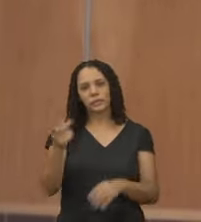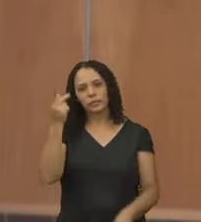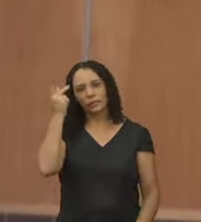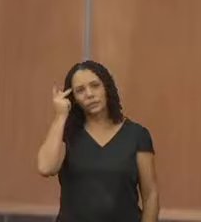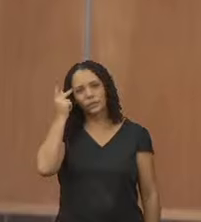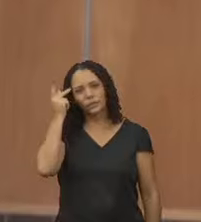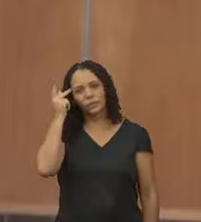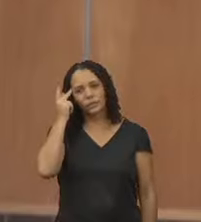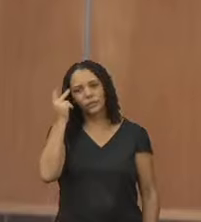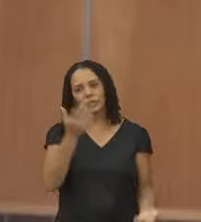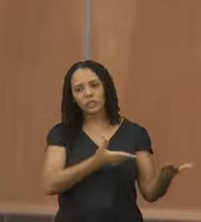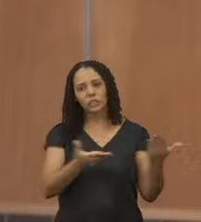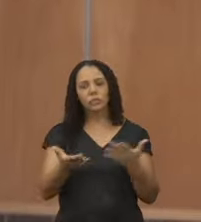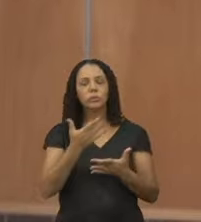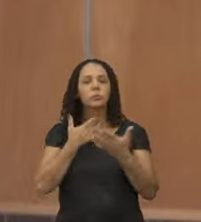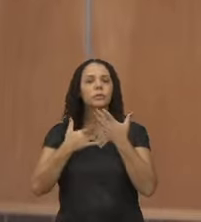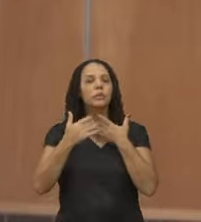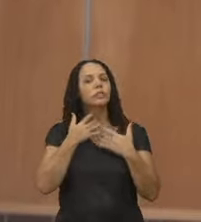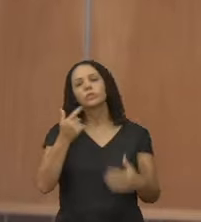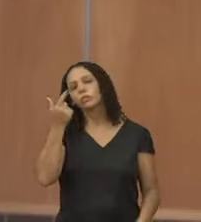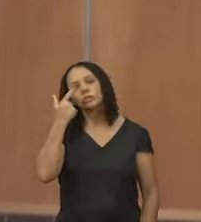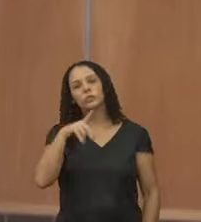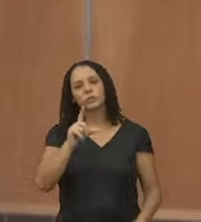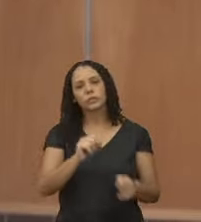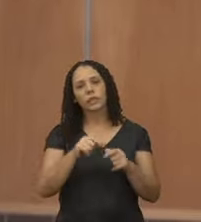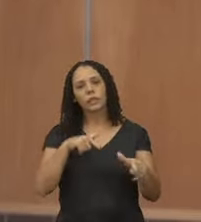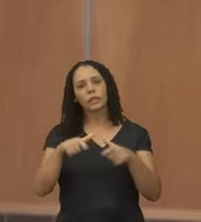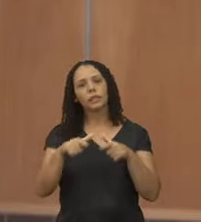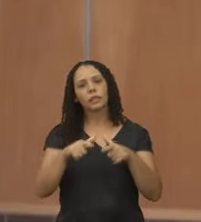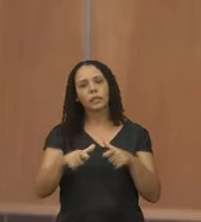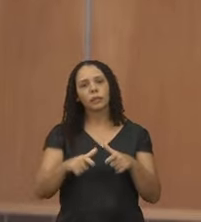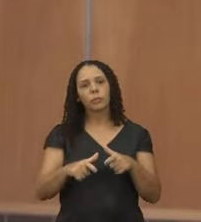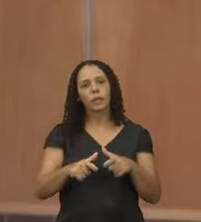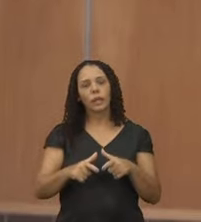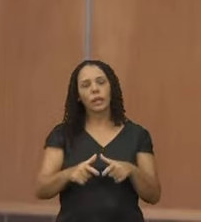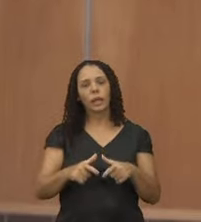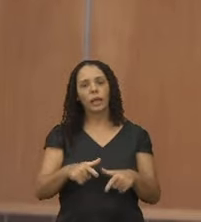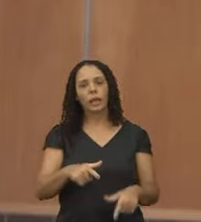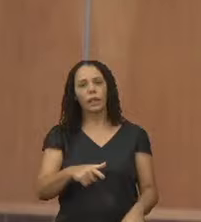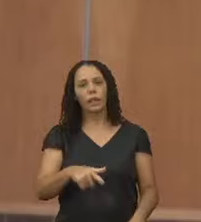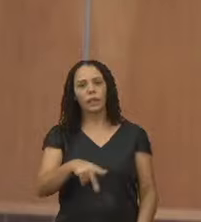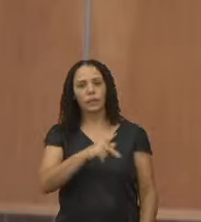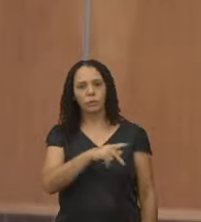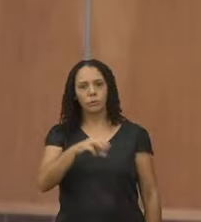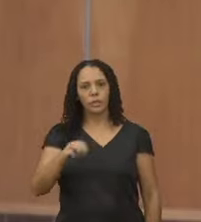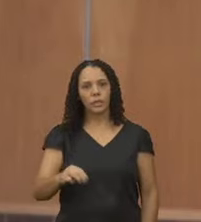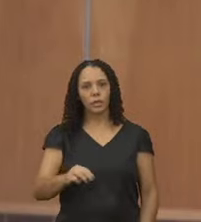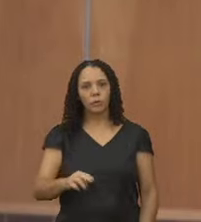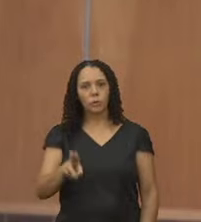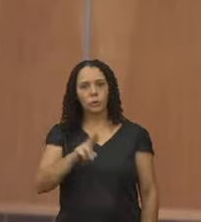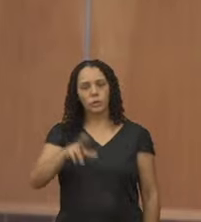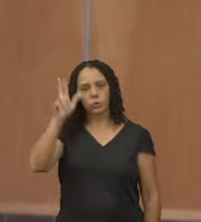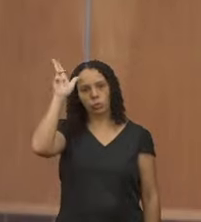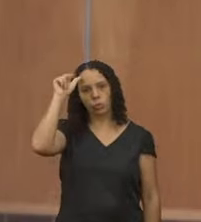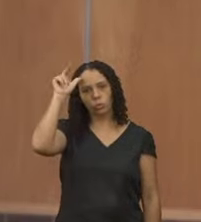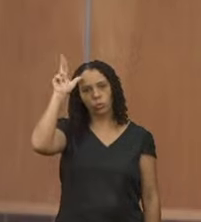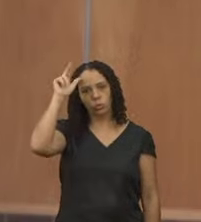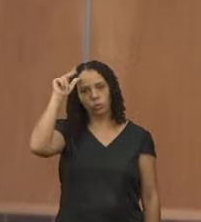uma vontade que eu não consegui realizar. Era trabalhar na cavalaria da Polícia Militar, a qual eu tenho muito respeito àquela